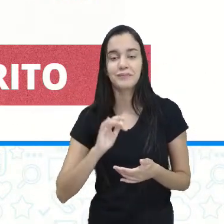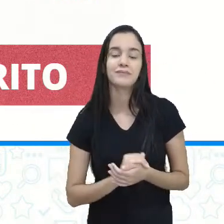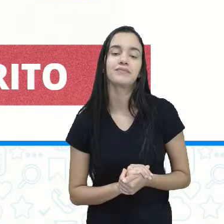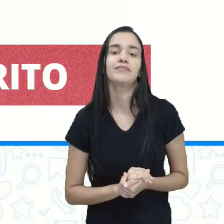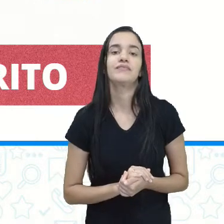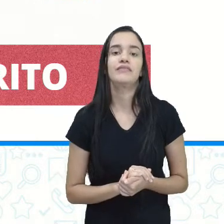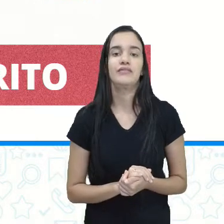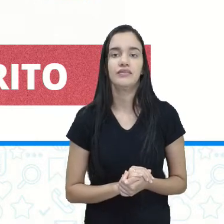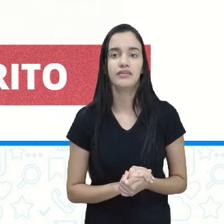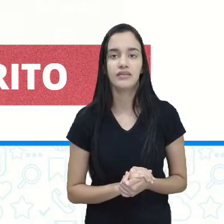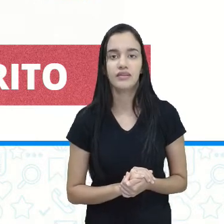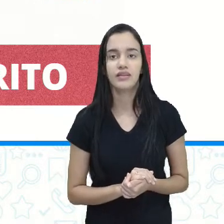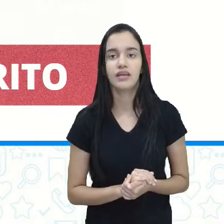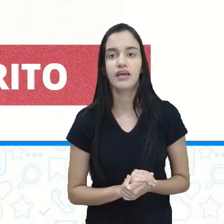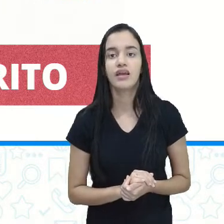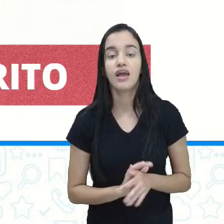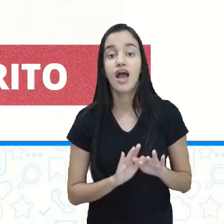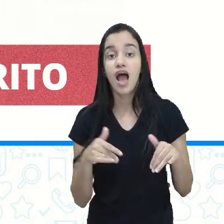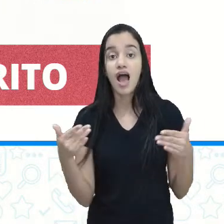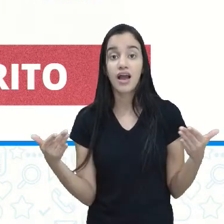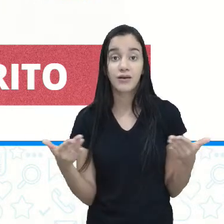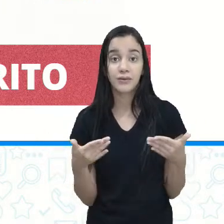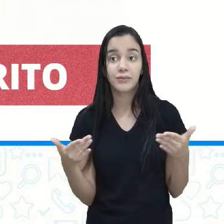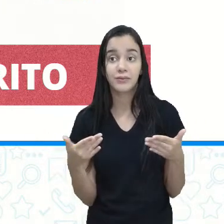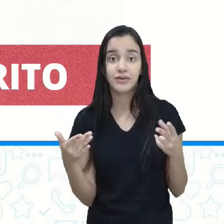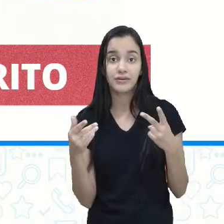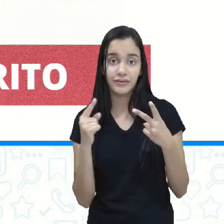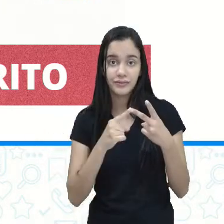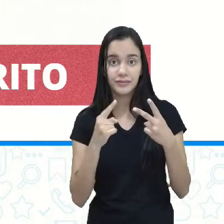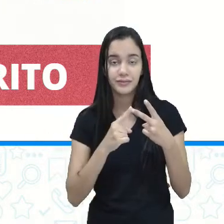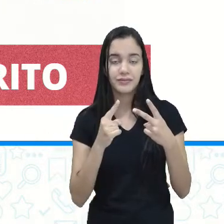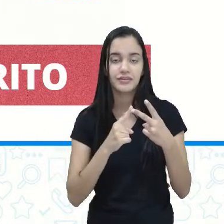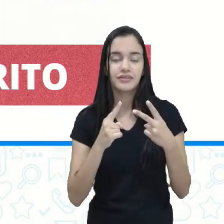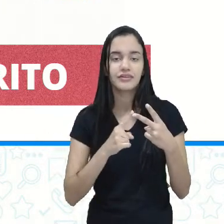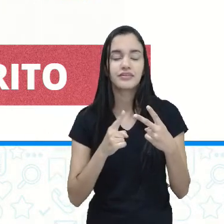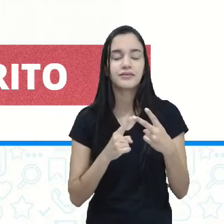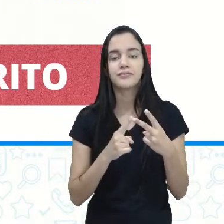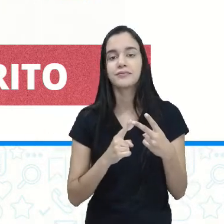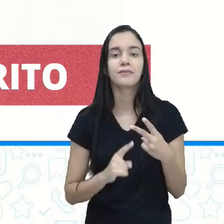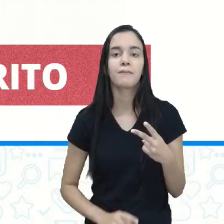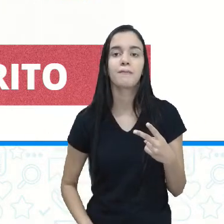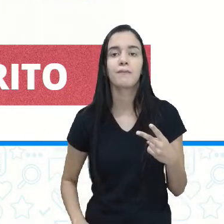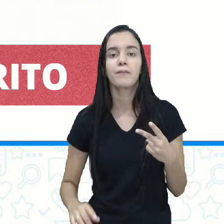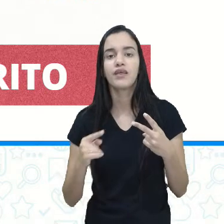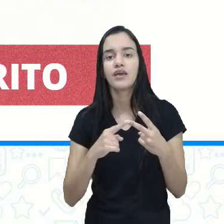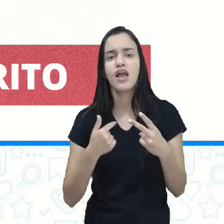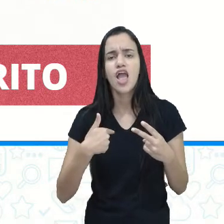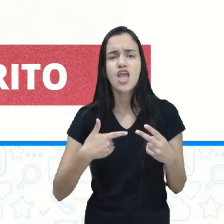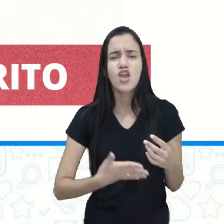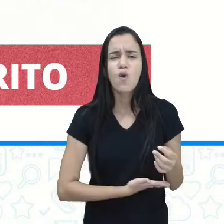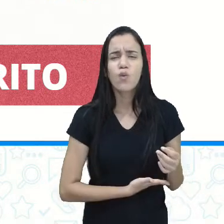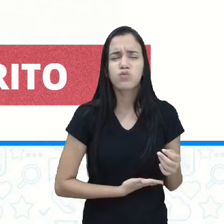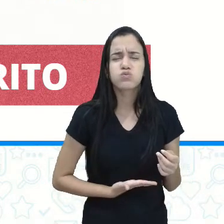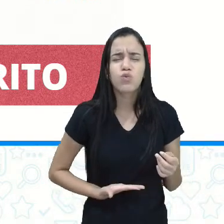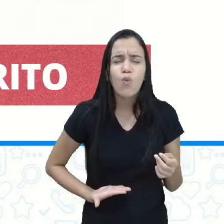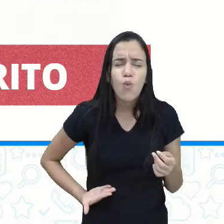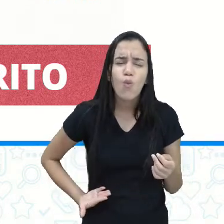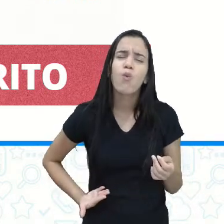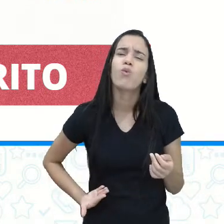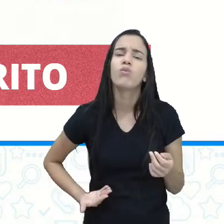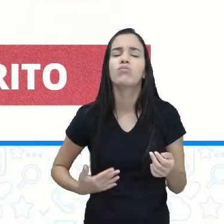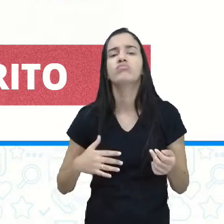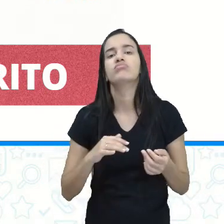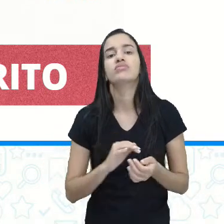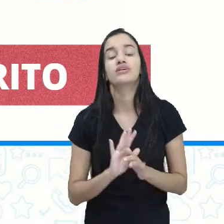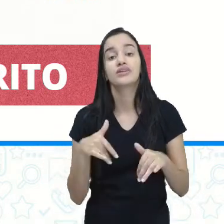Já no outro aí ao lado, Estou com fome. É um